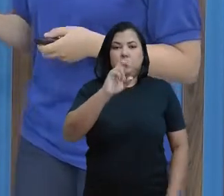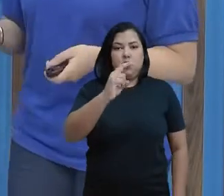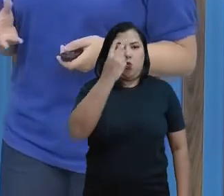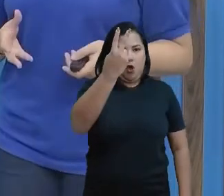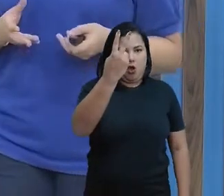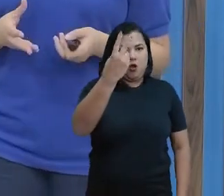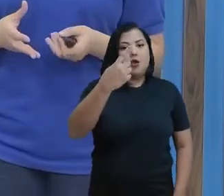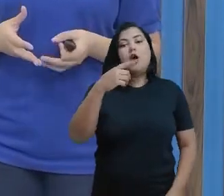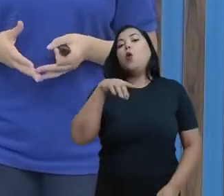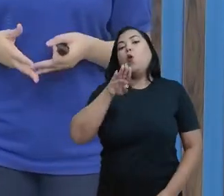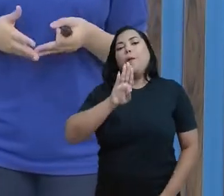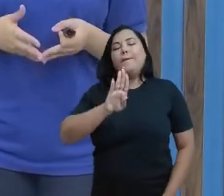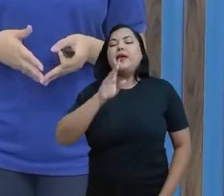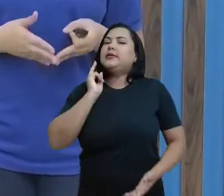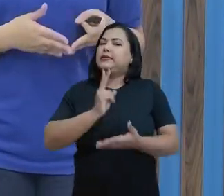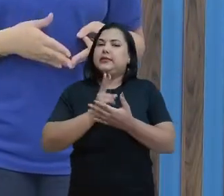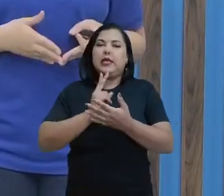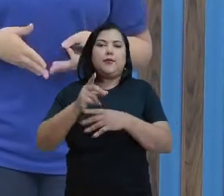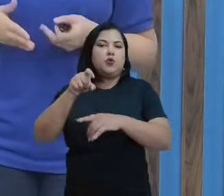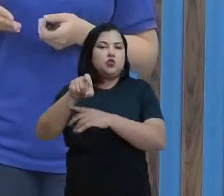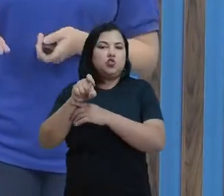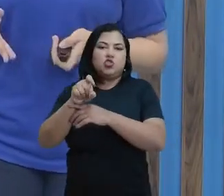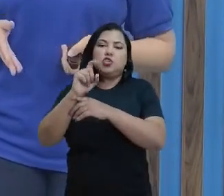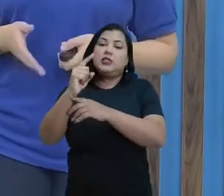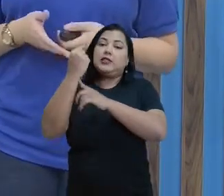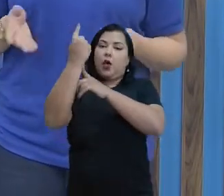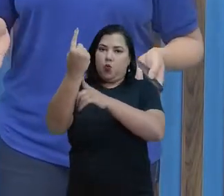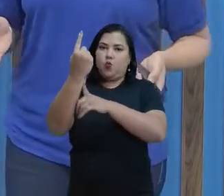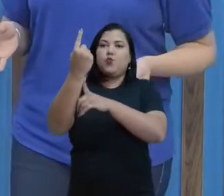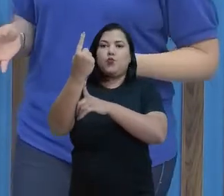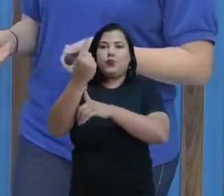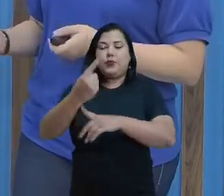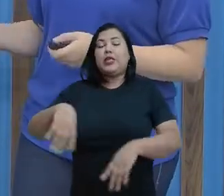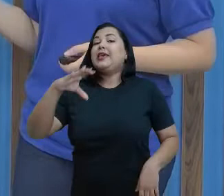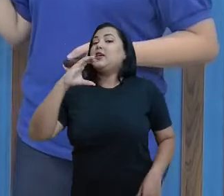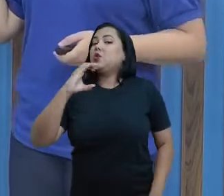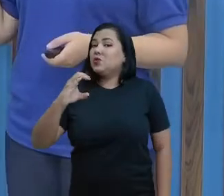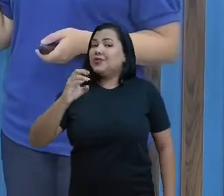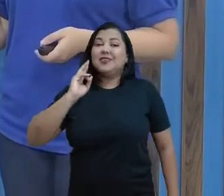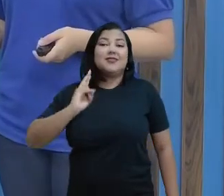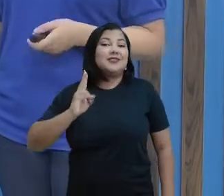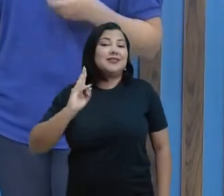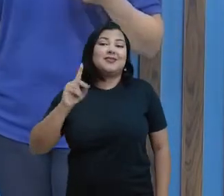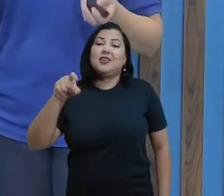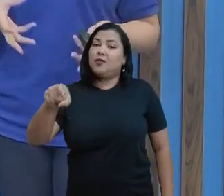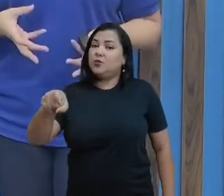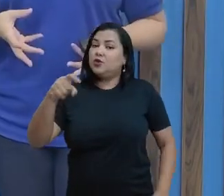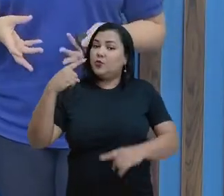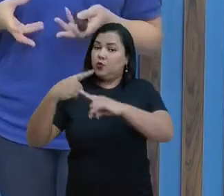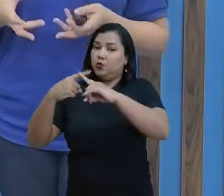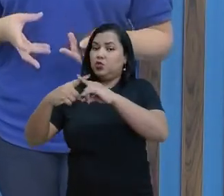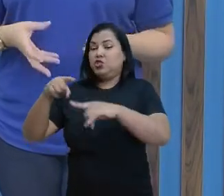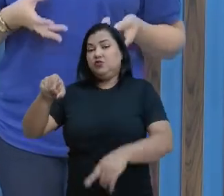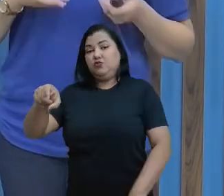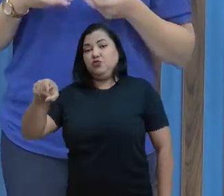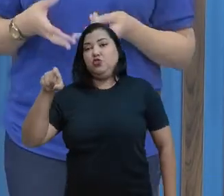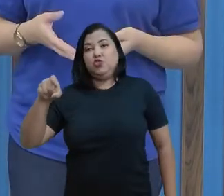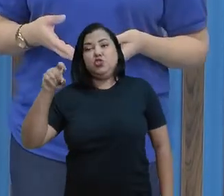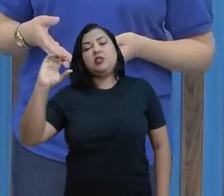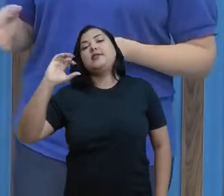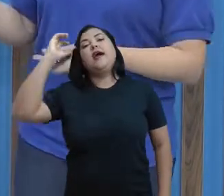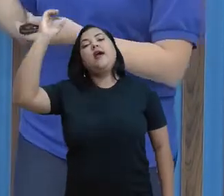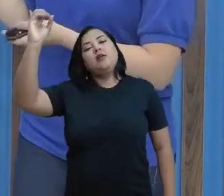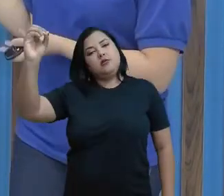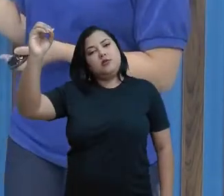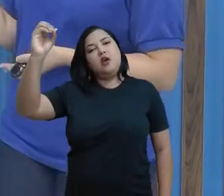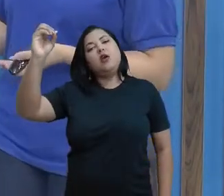B sempre vai ser o número que multiplica o x elevado à primeira, né? Ou apenas o x. E o C vai ser o número que está